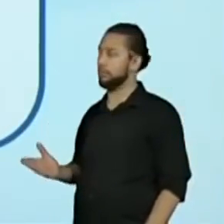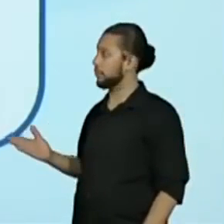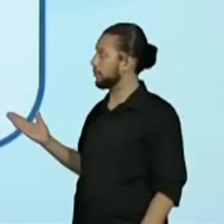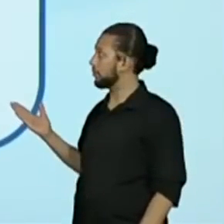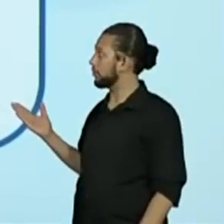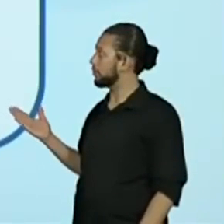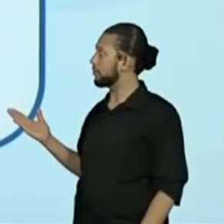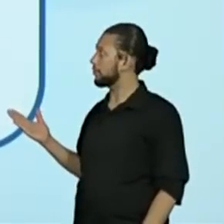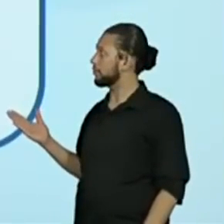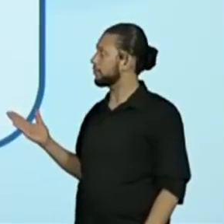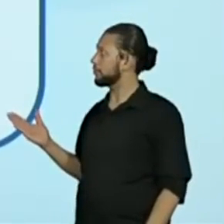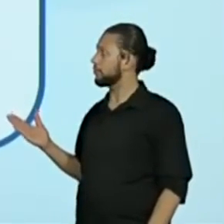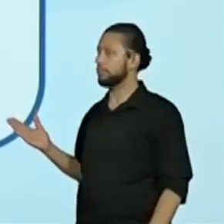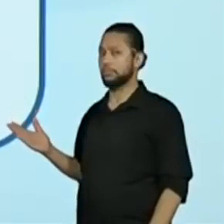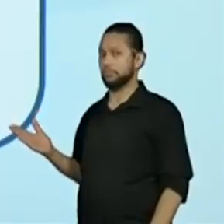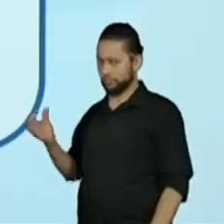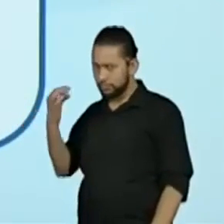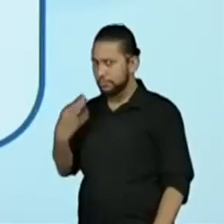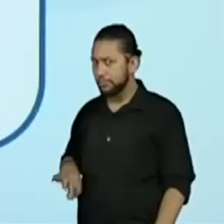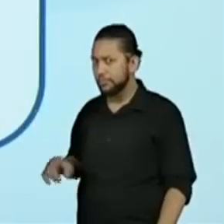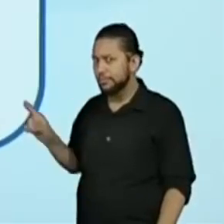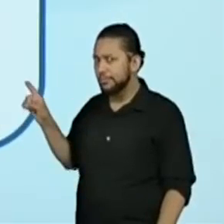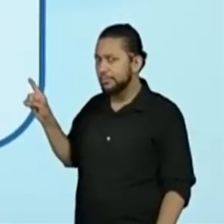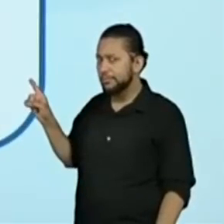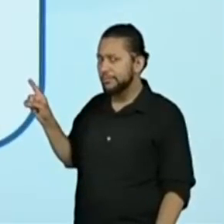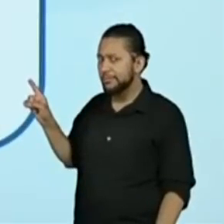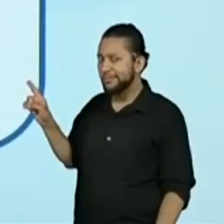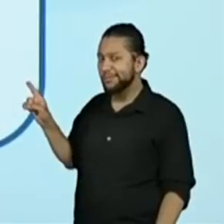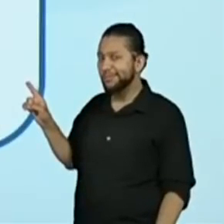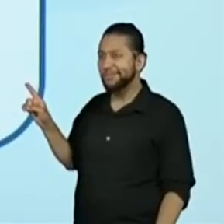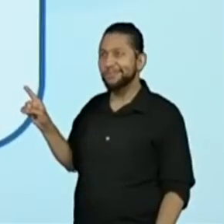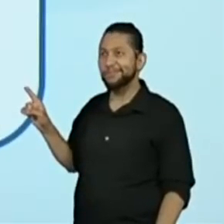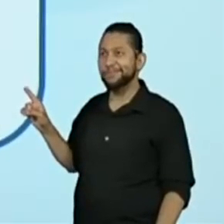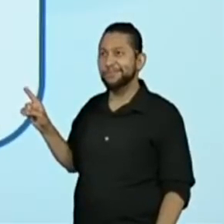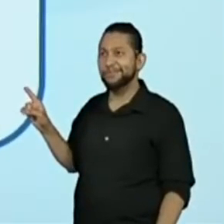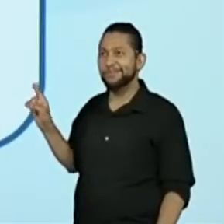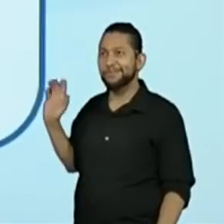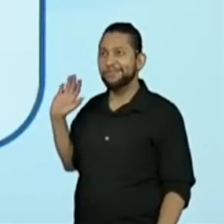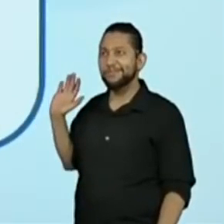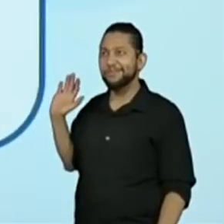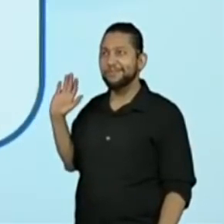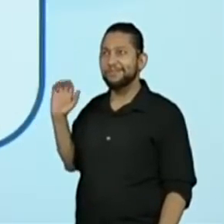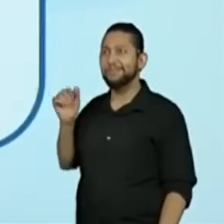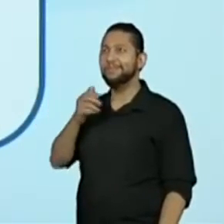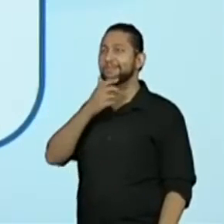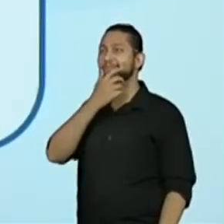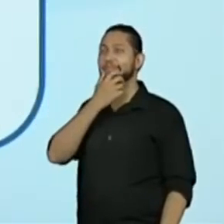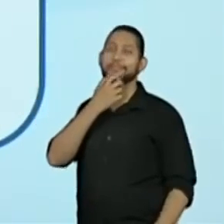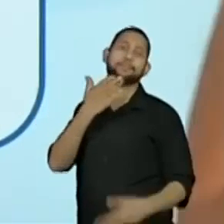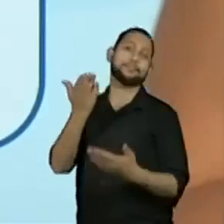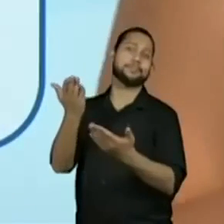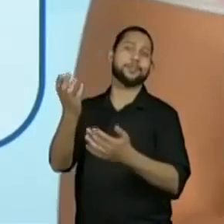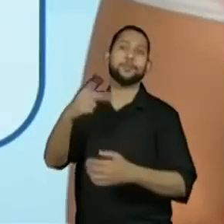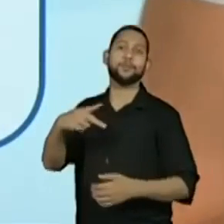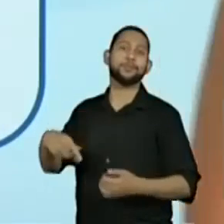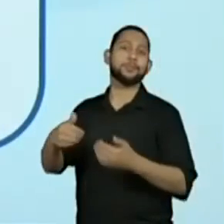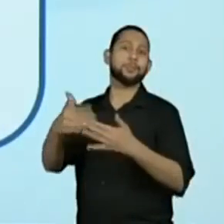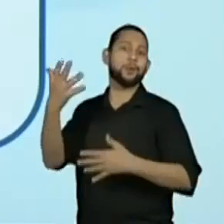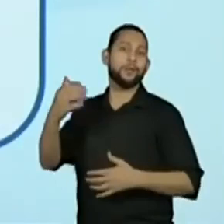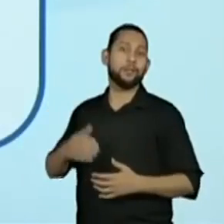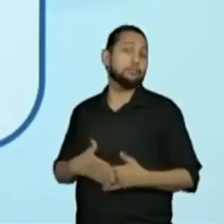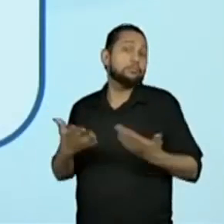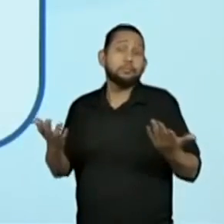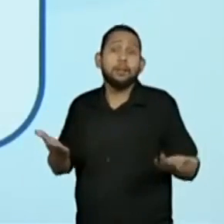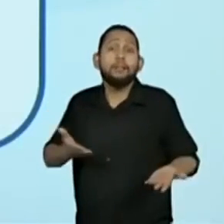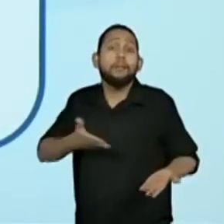368 certo E aí e a olha para o Paulina falando